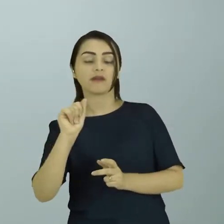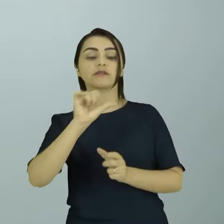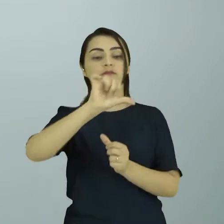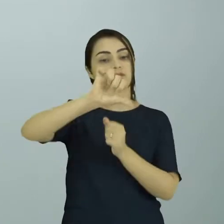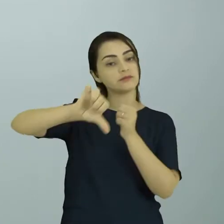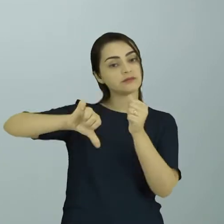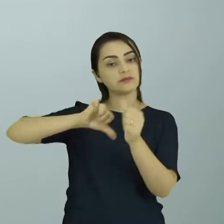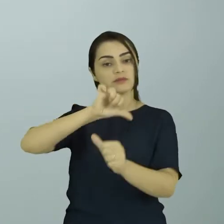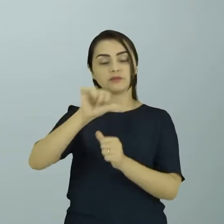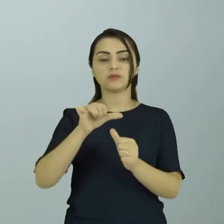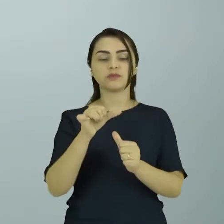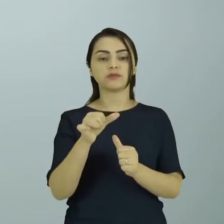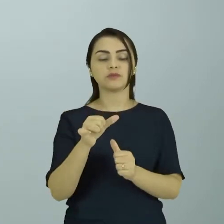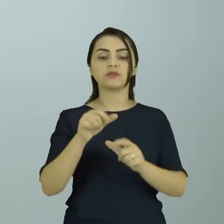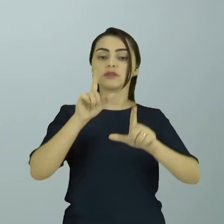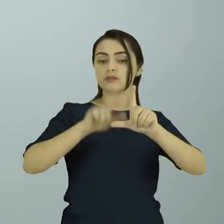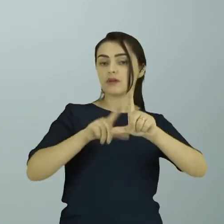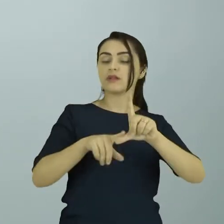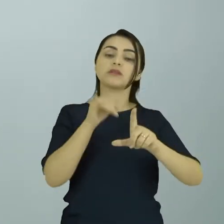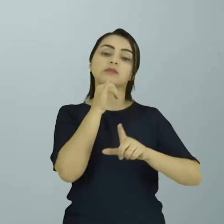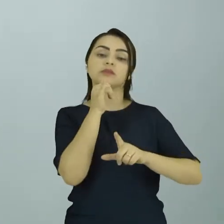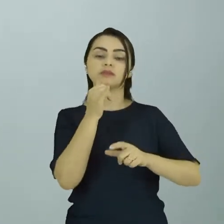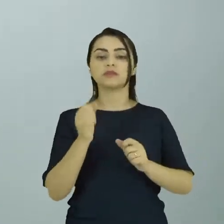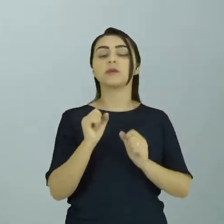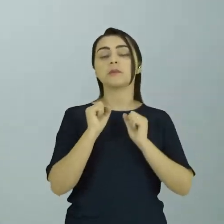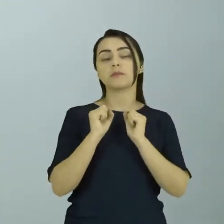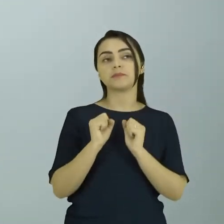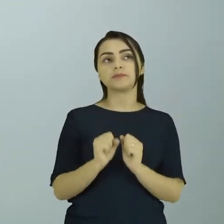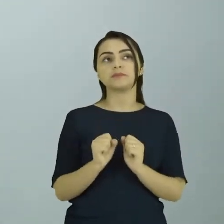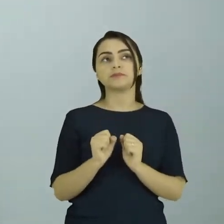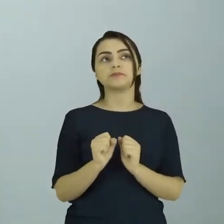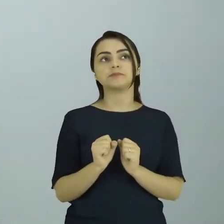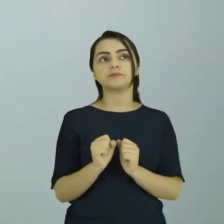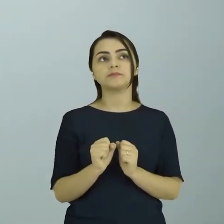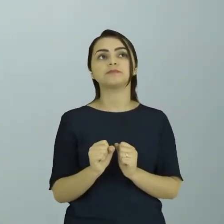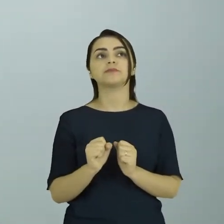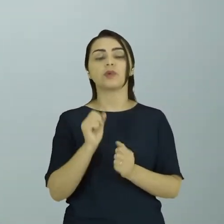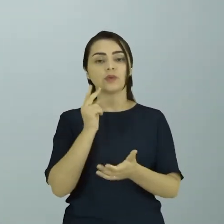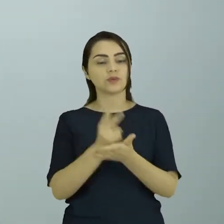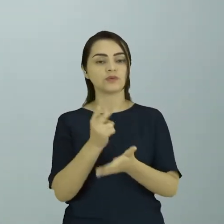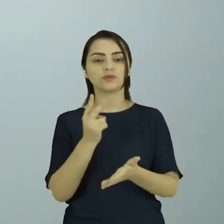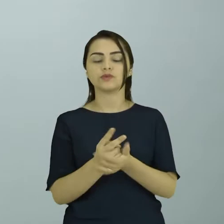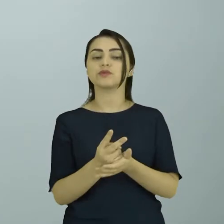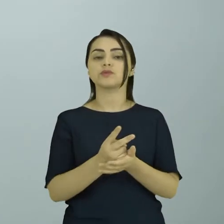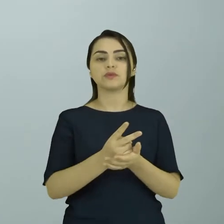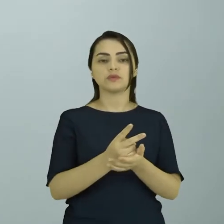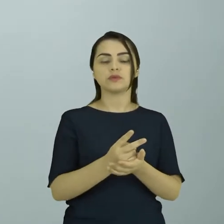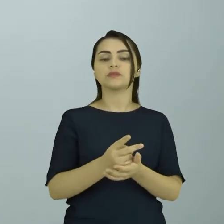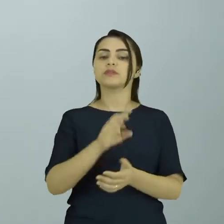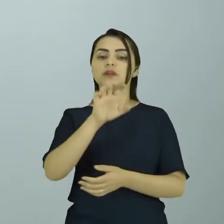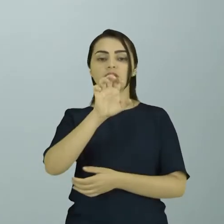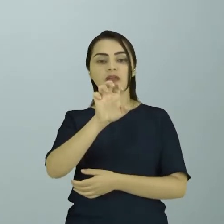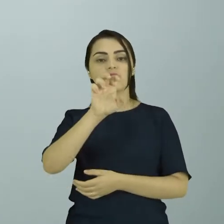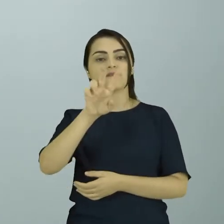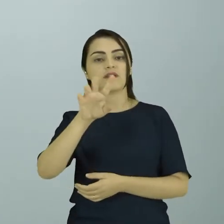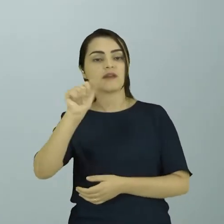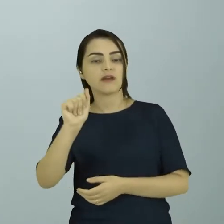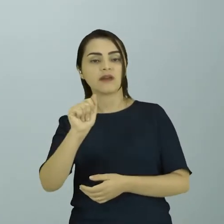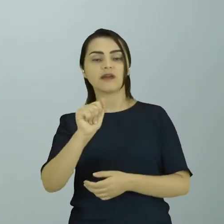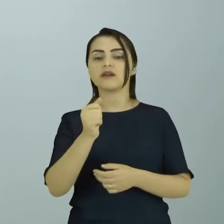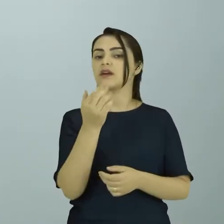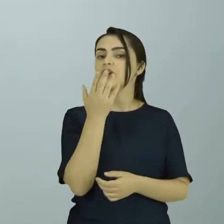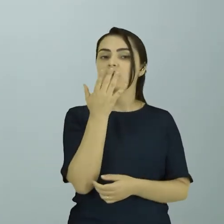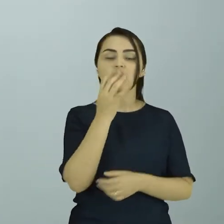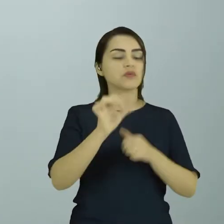EVA em uma letra. Porém, esse EVA, ele continua sendo EVA. Não mudou a sua